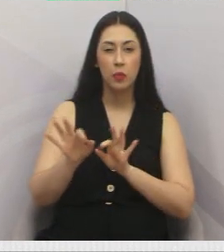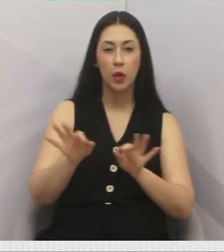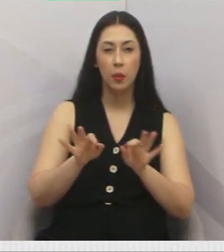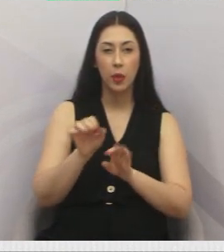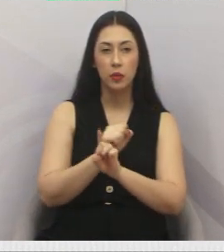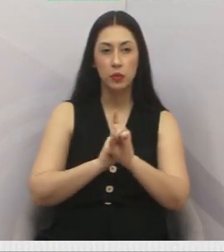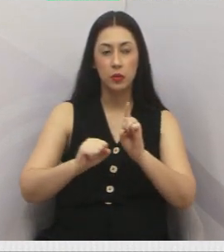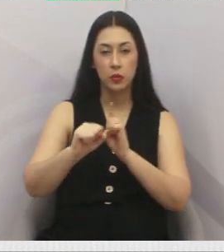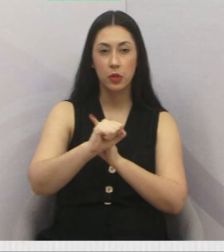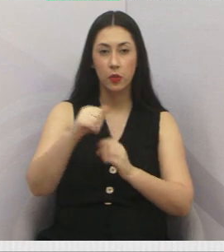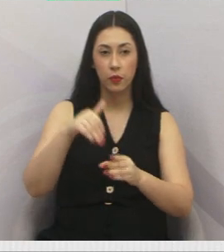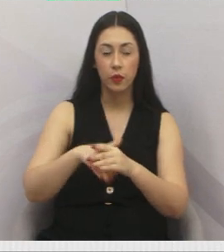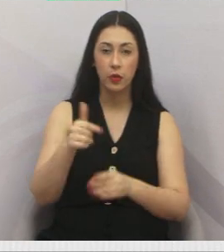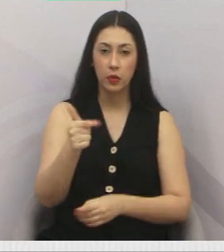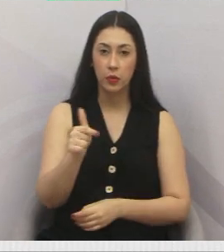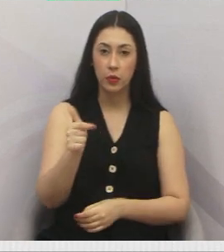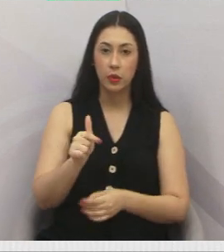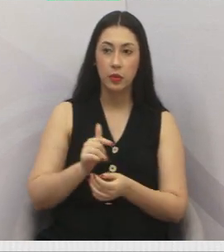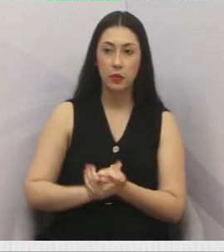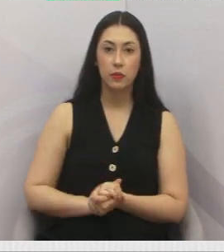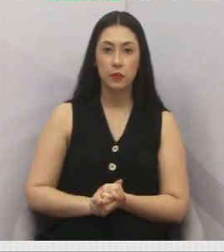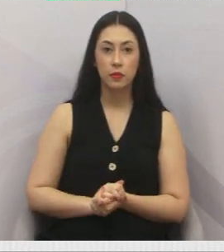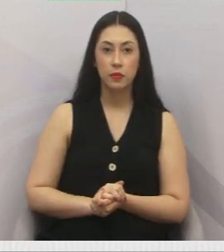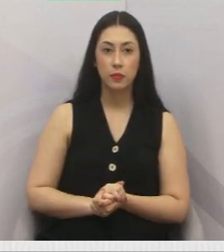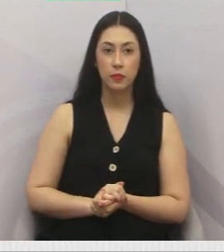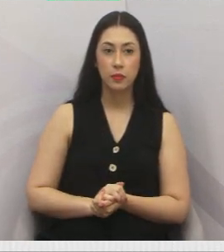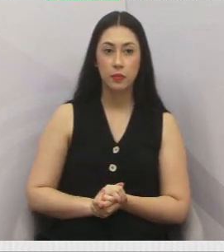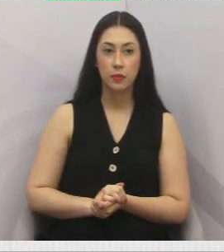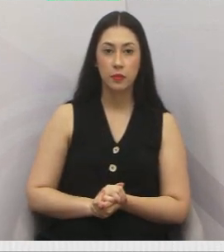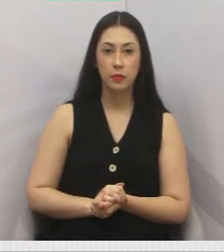organização da sociedade civil, voto em branco. Próximo voto.